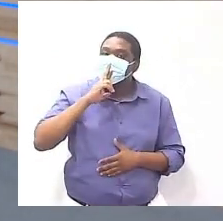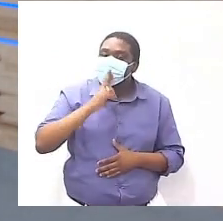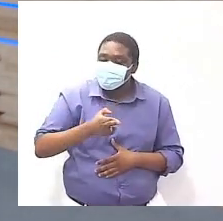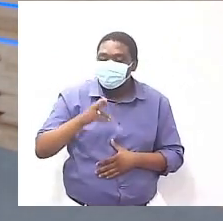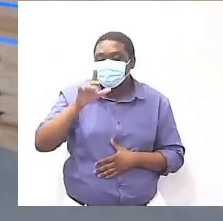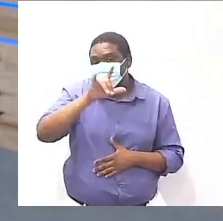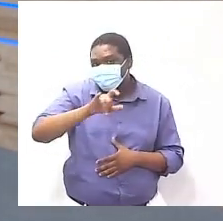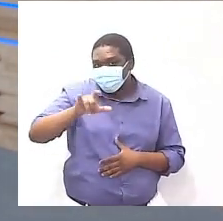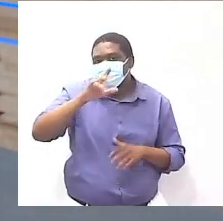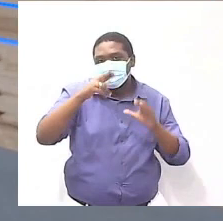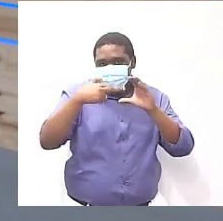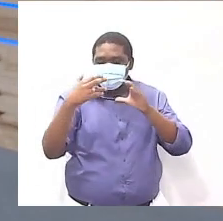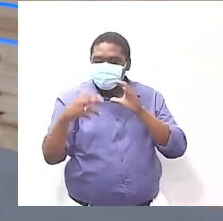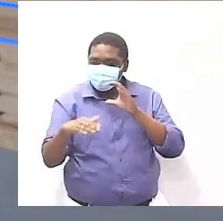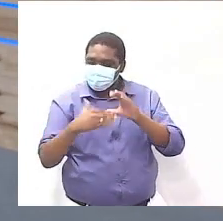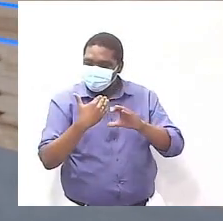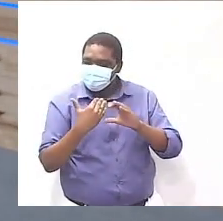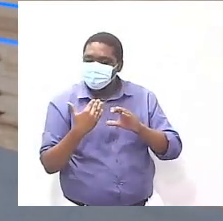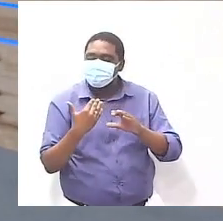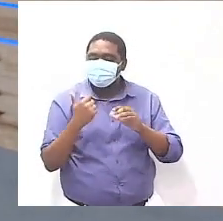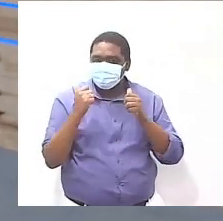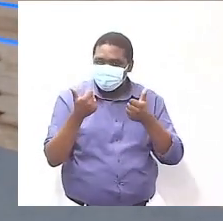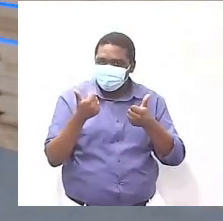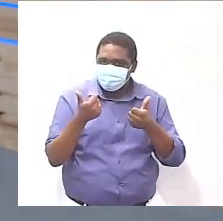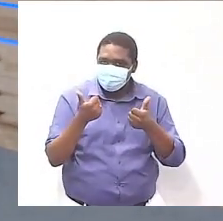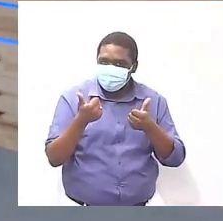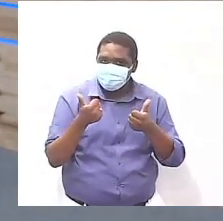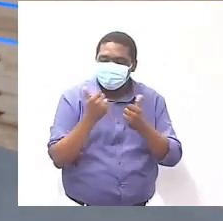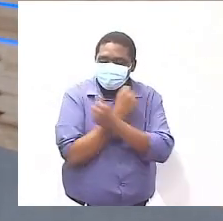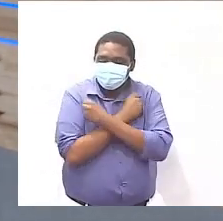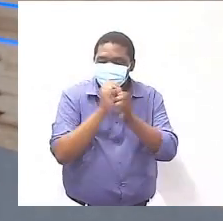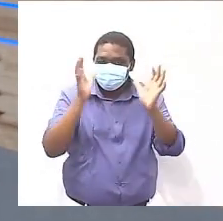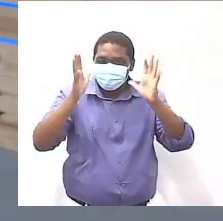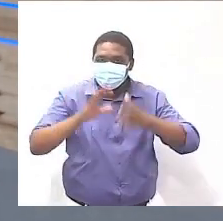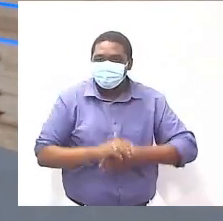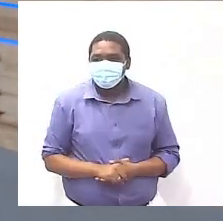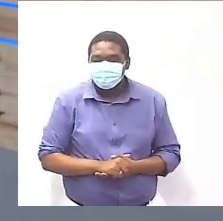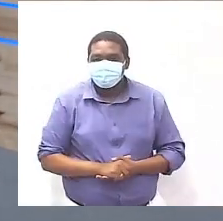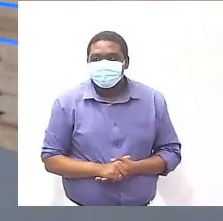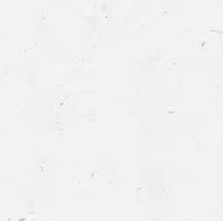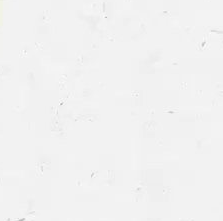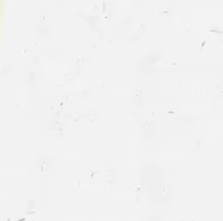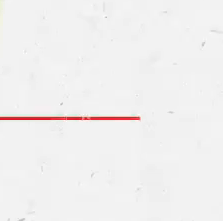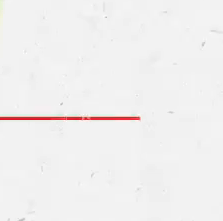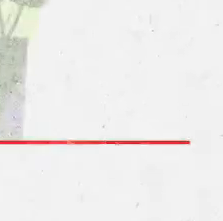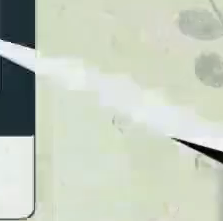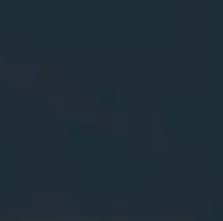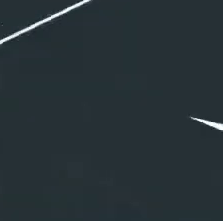Instagram, Robertando a Transmissão, tudo junto, sem acento. Forte abraço, até a próxima aula.